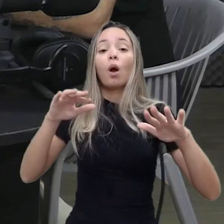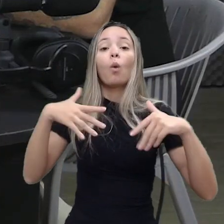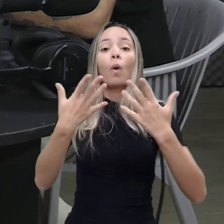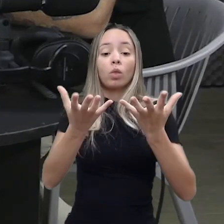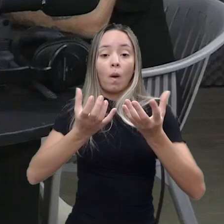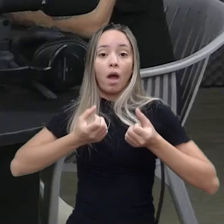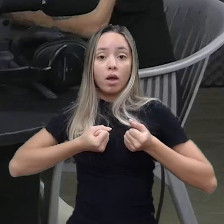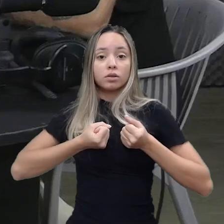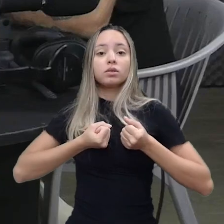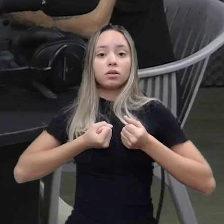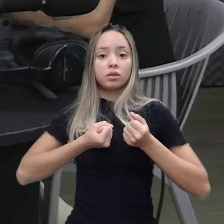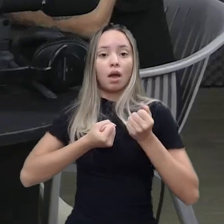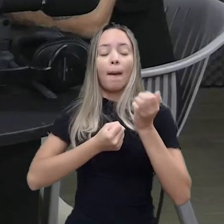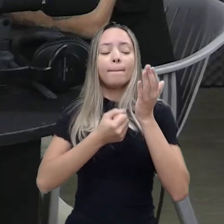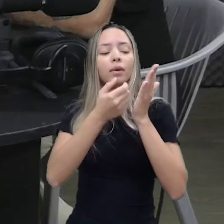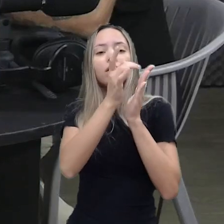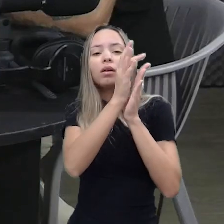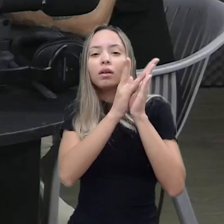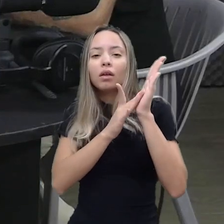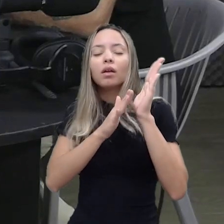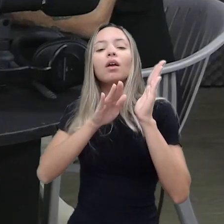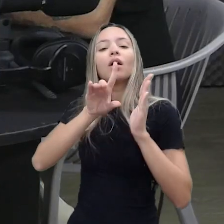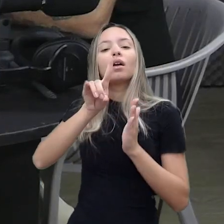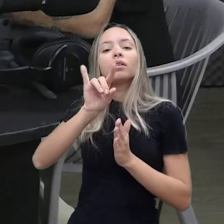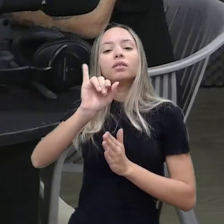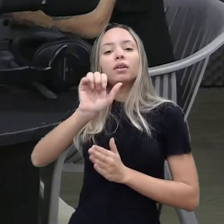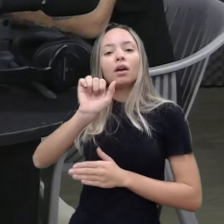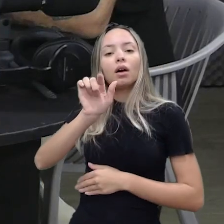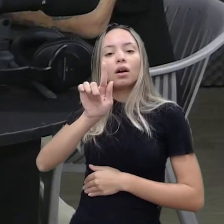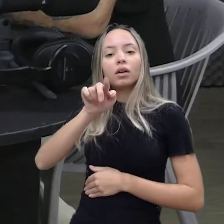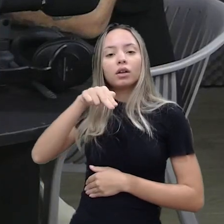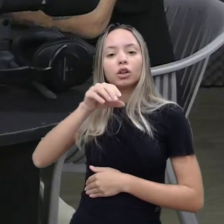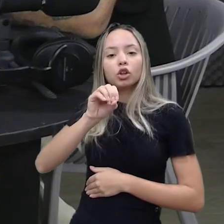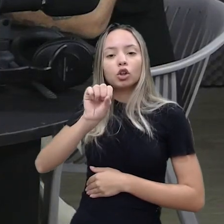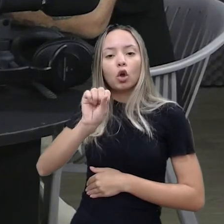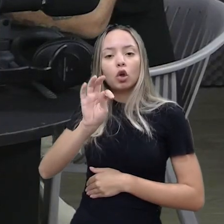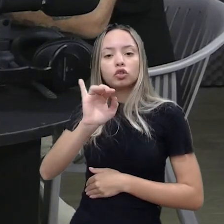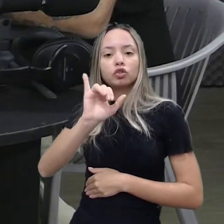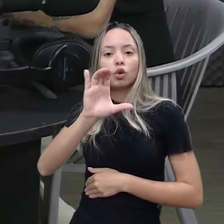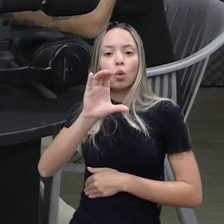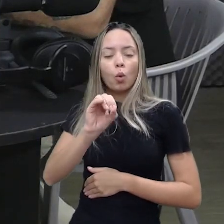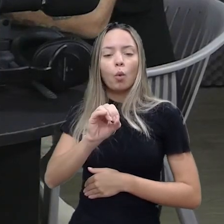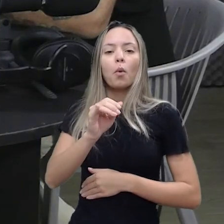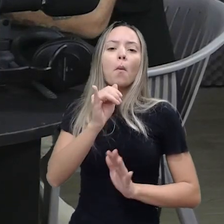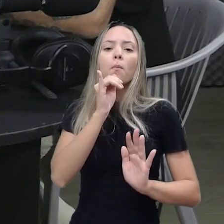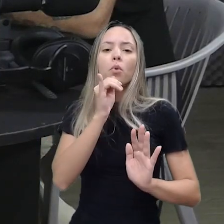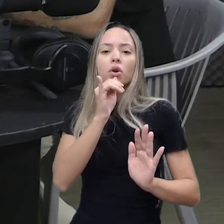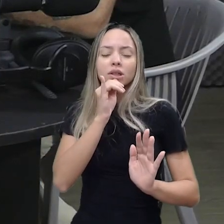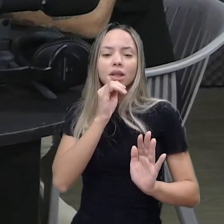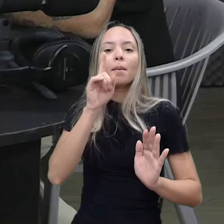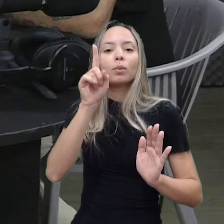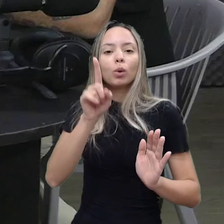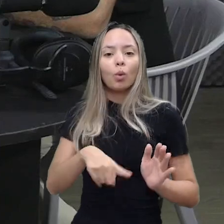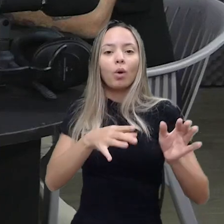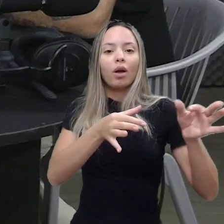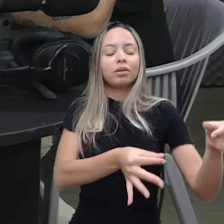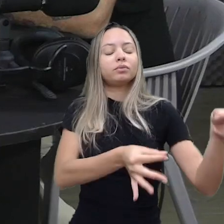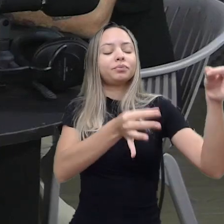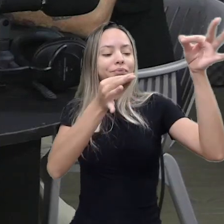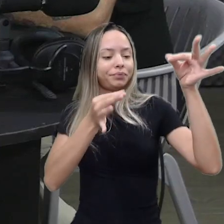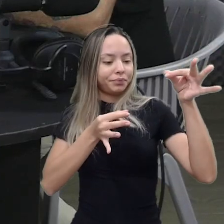a Paula Fittipaldi, que ela diz assim, é o diagnóstico entrando pela porta e o genitor saindo pela janela.